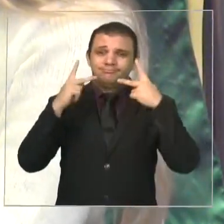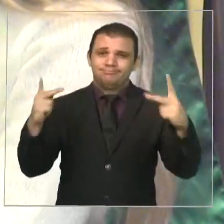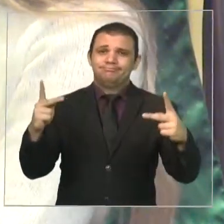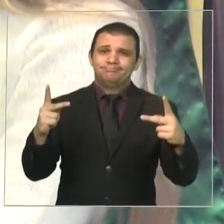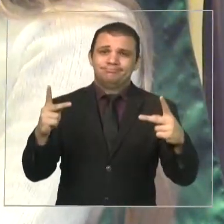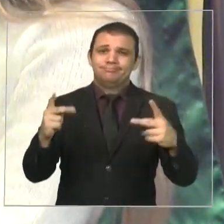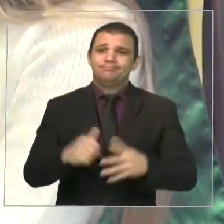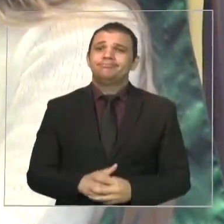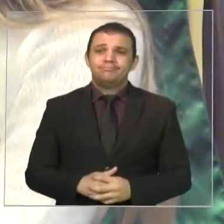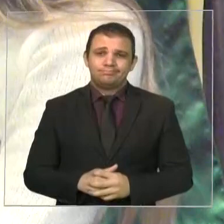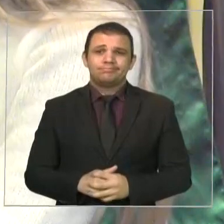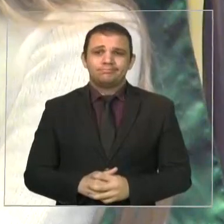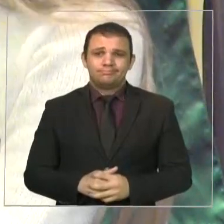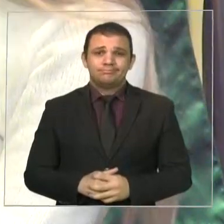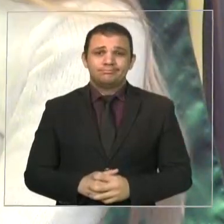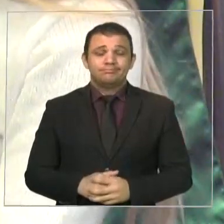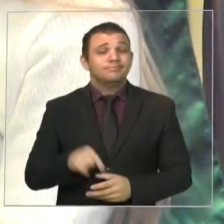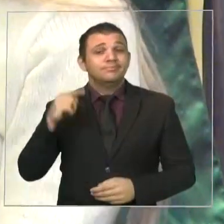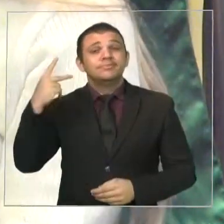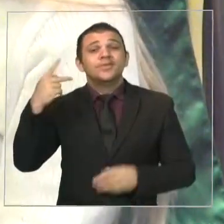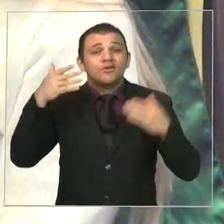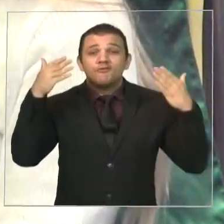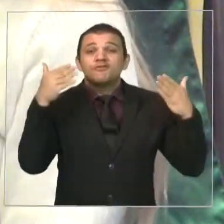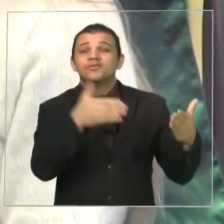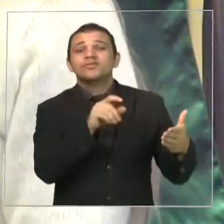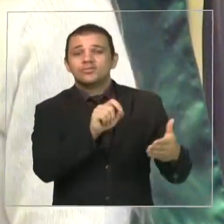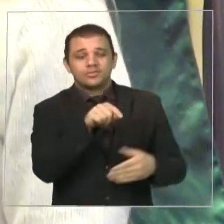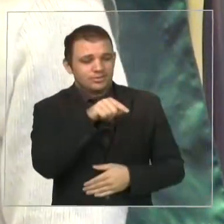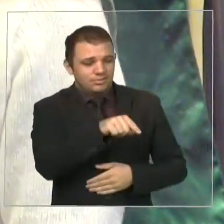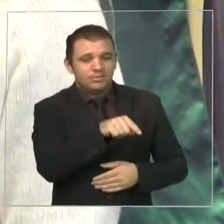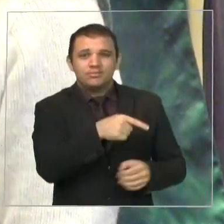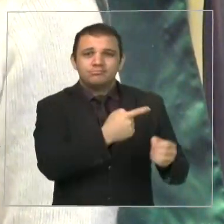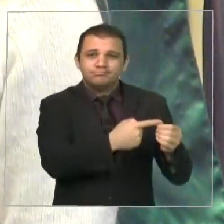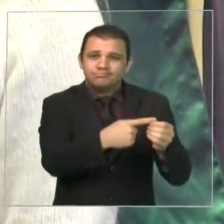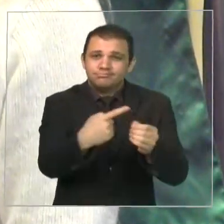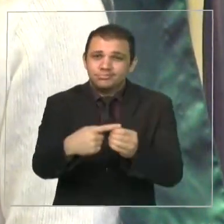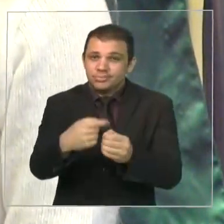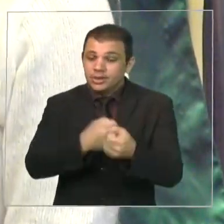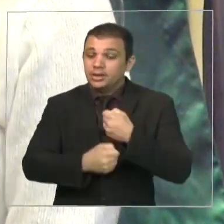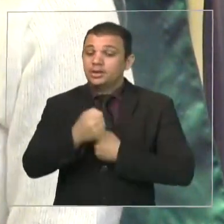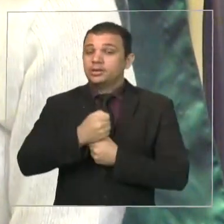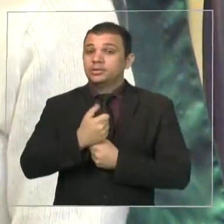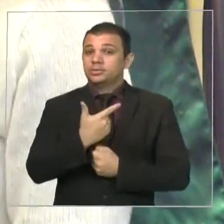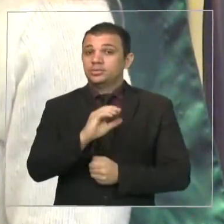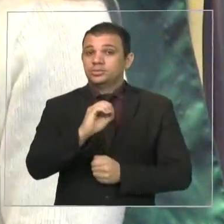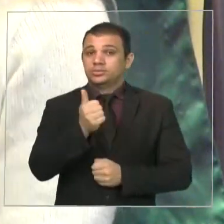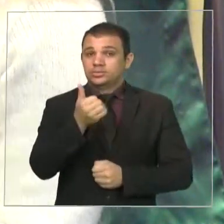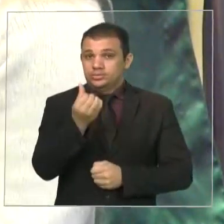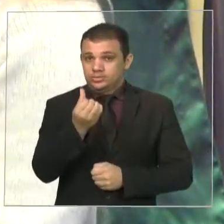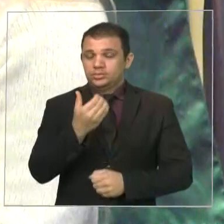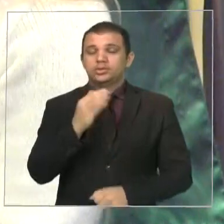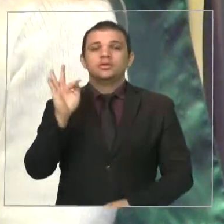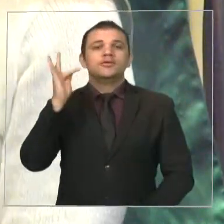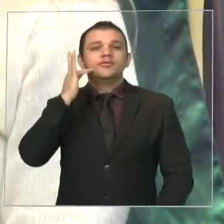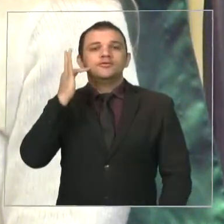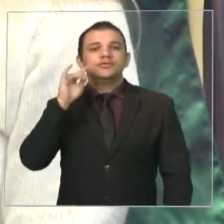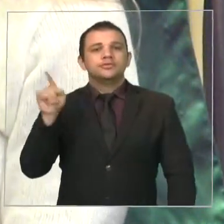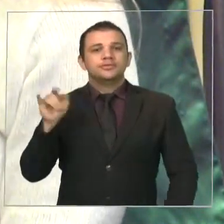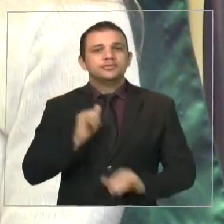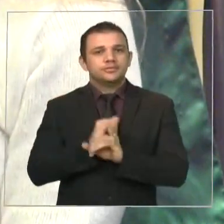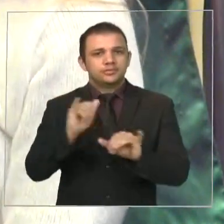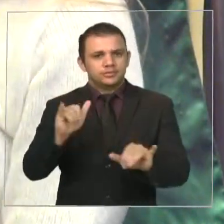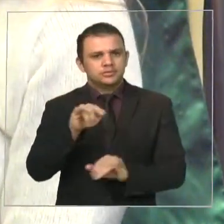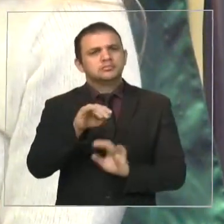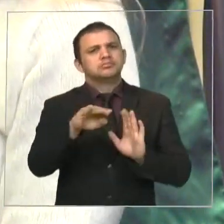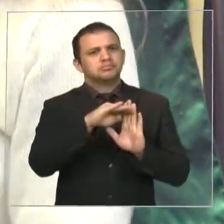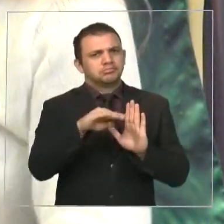Estão lá, focados nesses municípios. Em 2016, o Flávio Dino disse que o programa estava